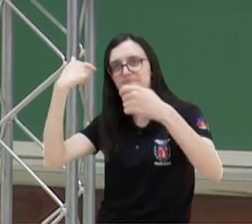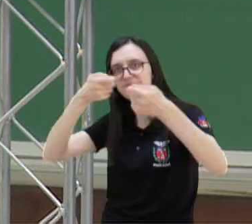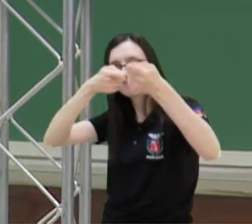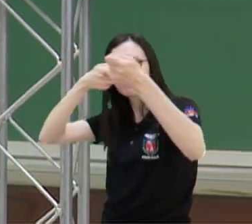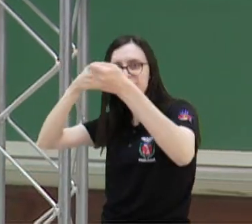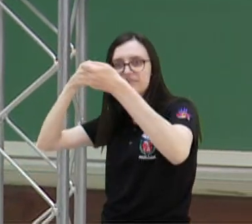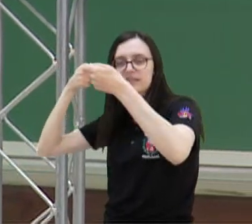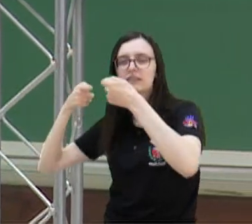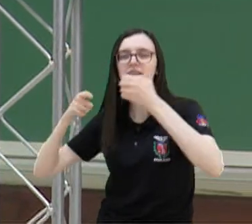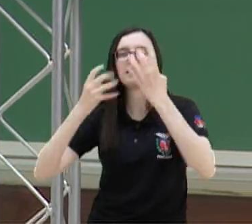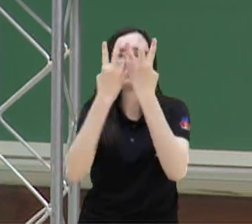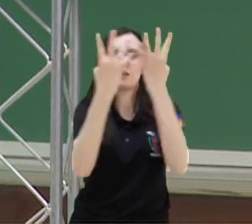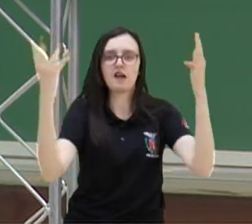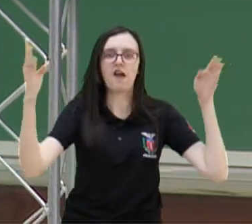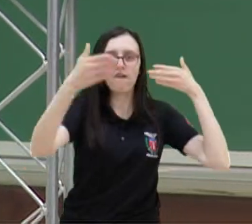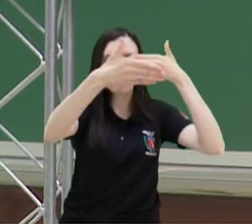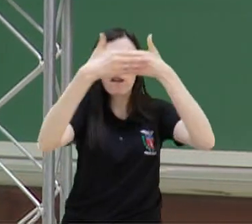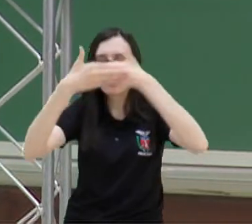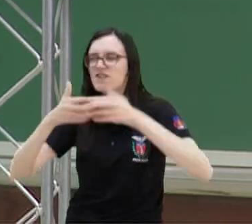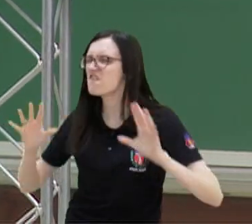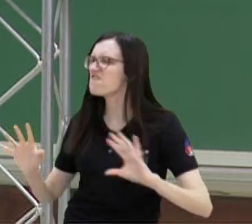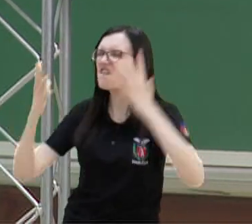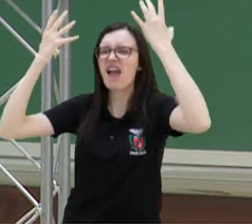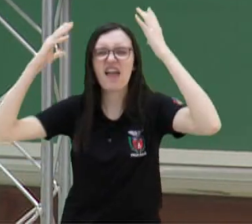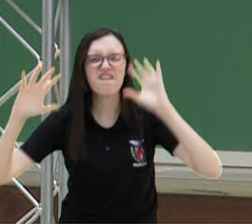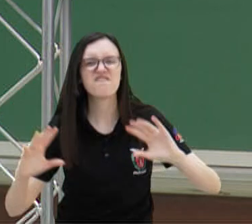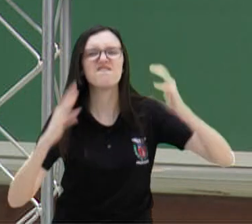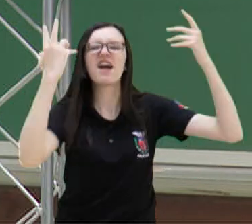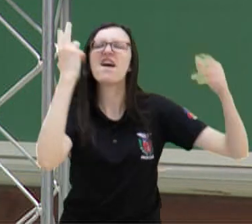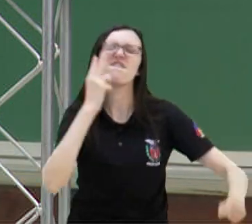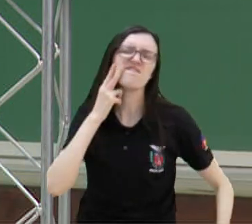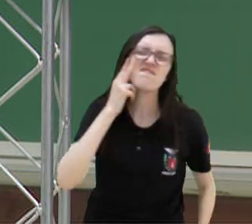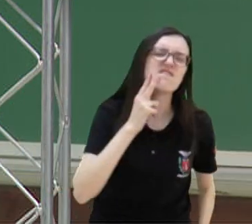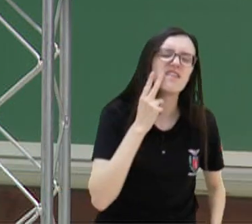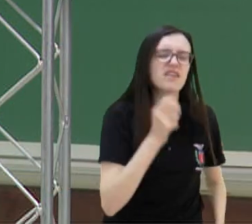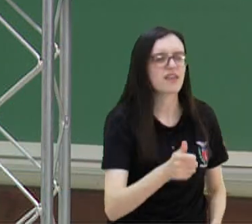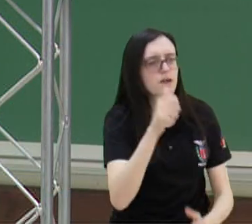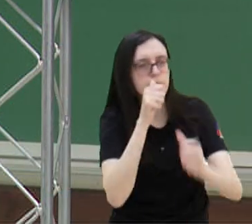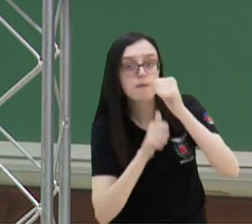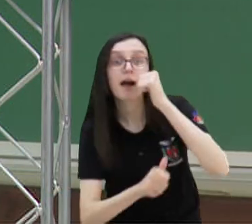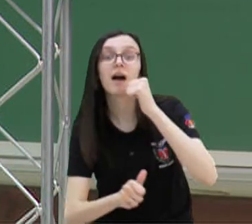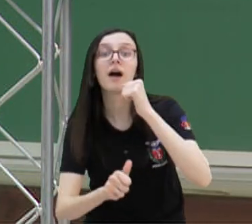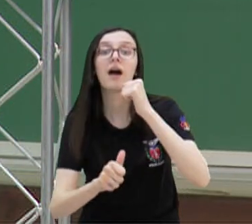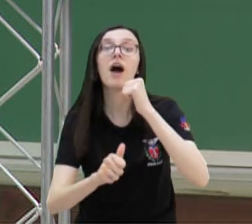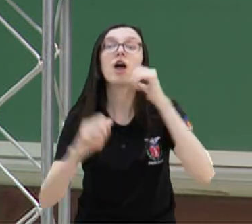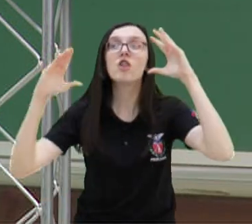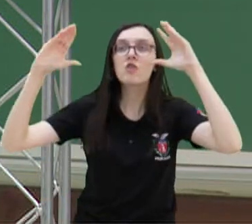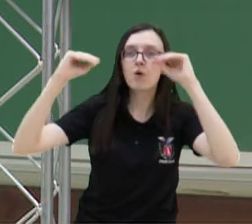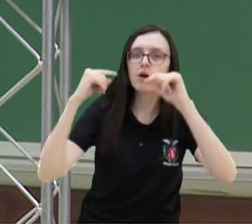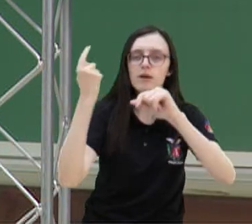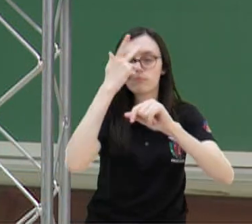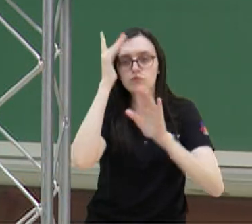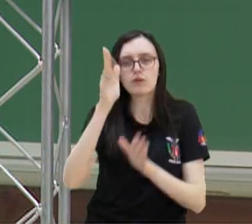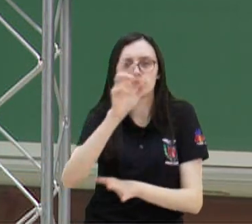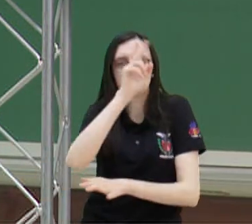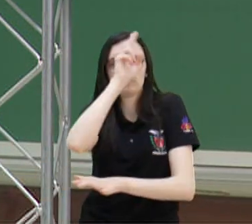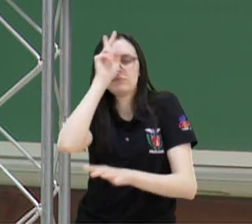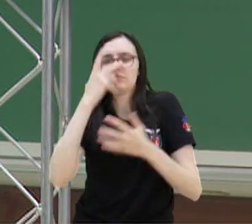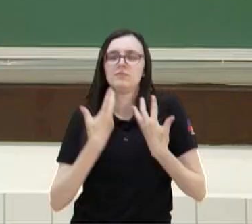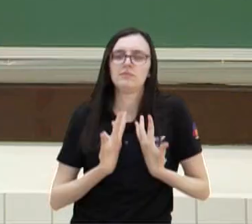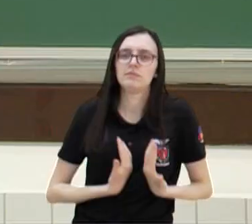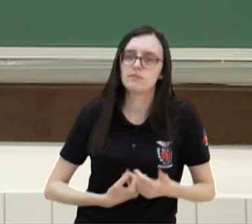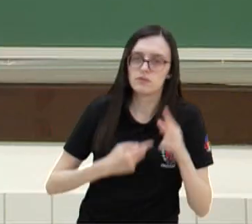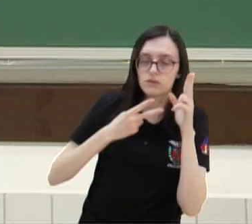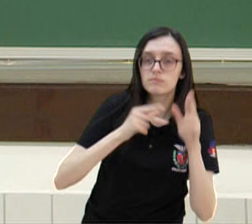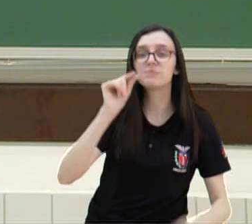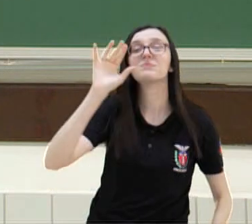grandes muralhas e festejaram toda a noite com muito vinho. No meio da noite, quando todo mundo já estava meio embriagado, cansado,